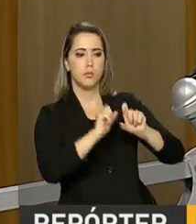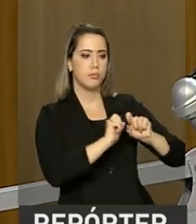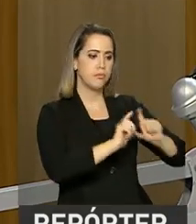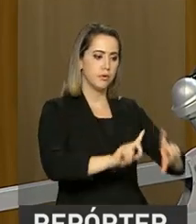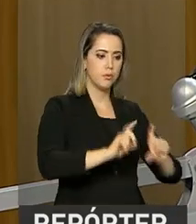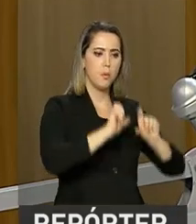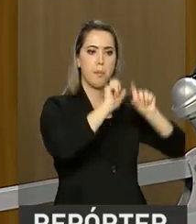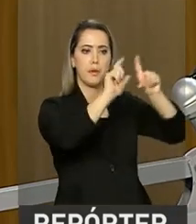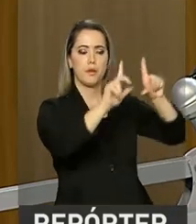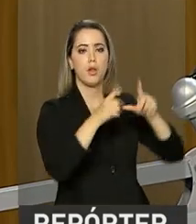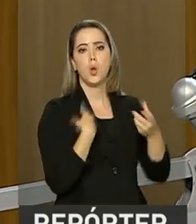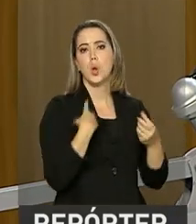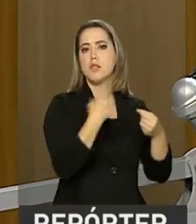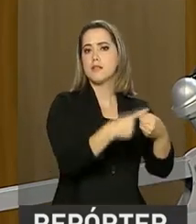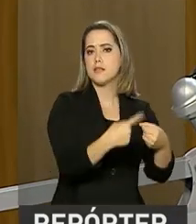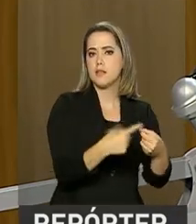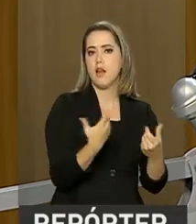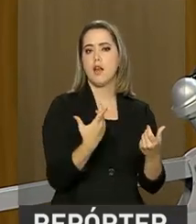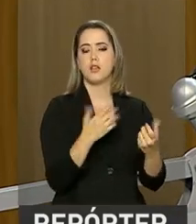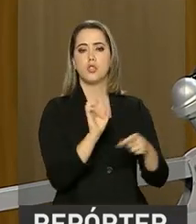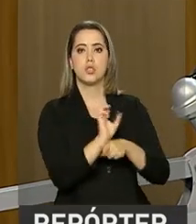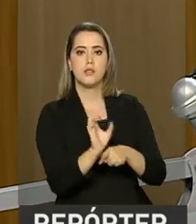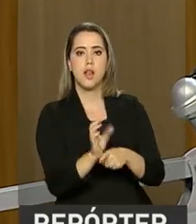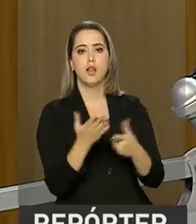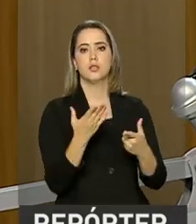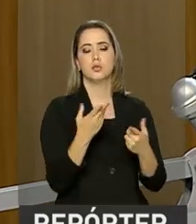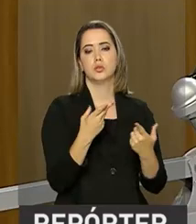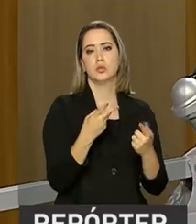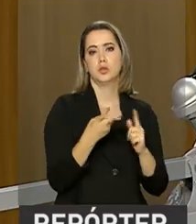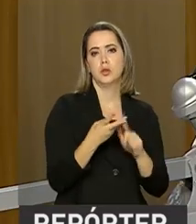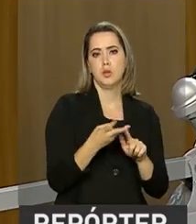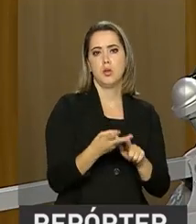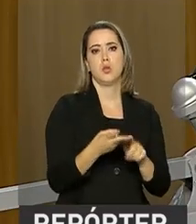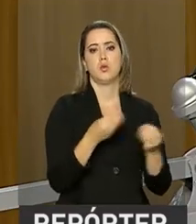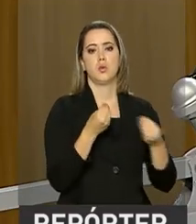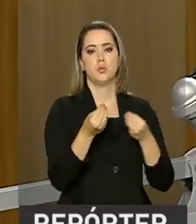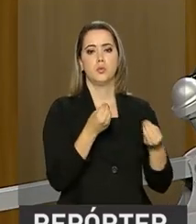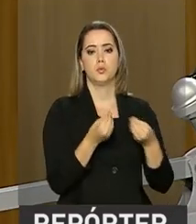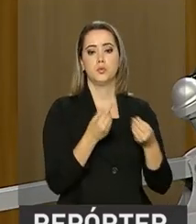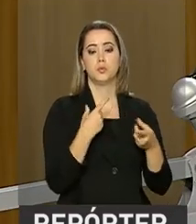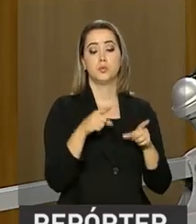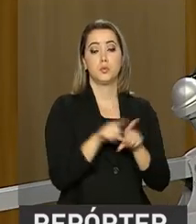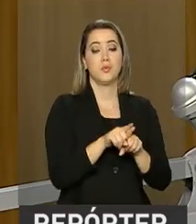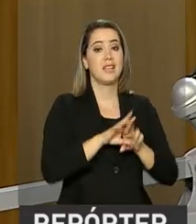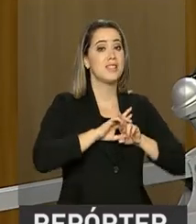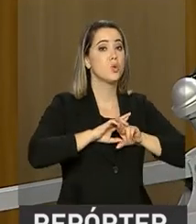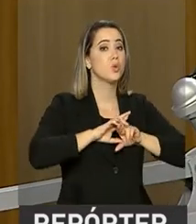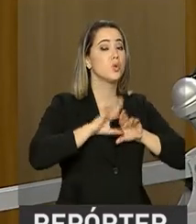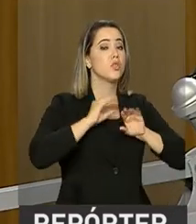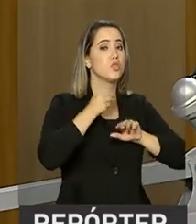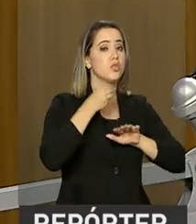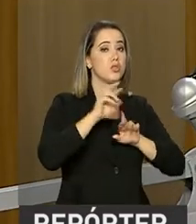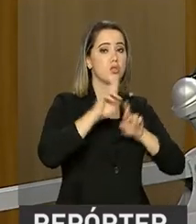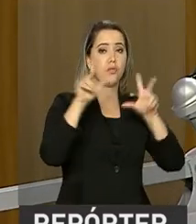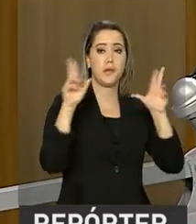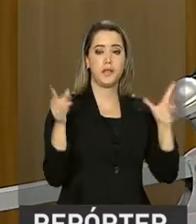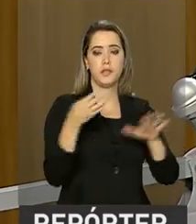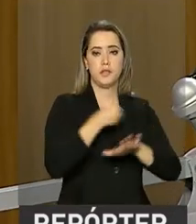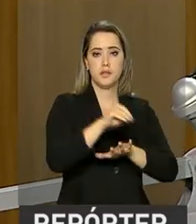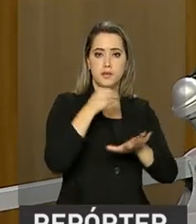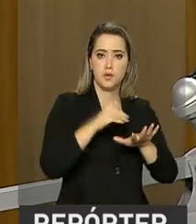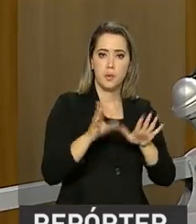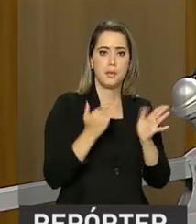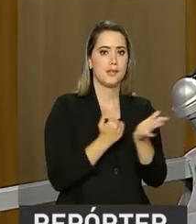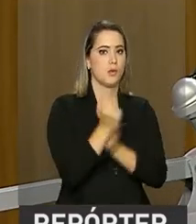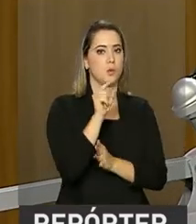consulta por região, você consulta por estado, você consulta por cidade, e as informações que vêm por cidade vêm